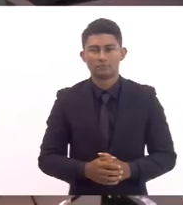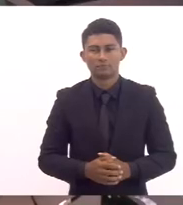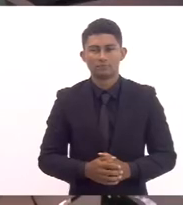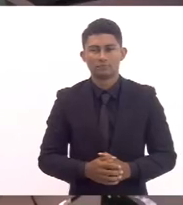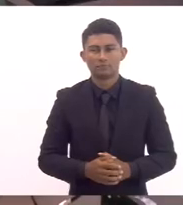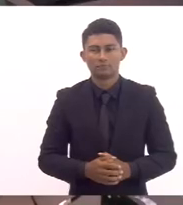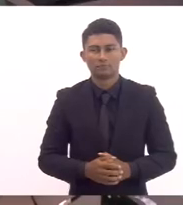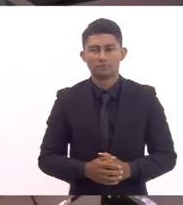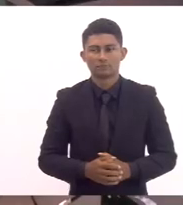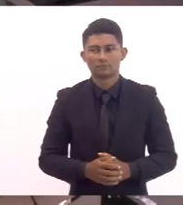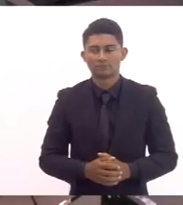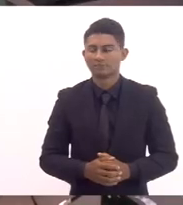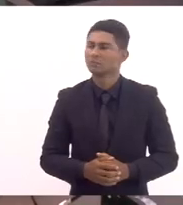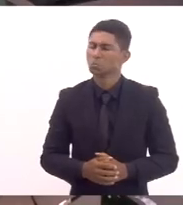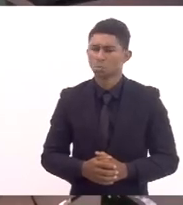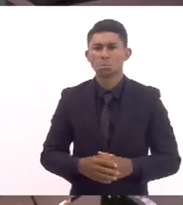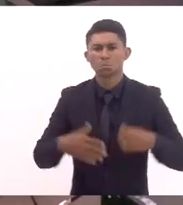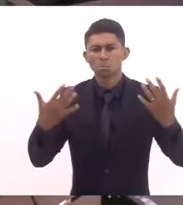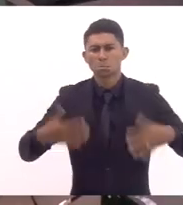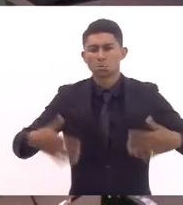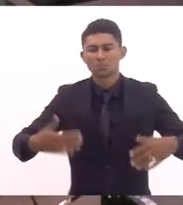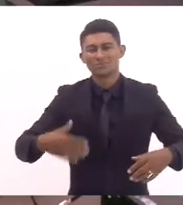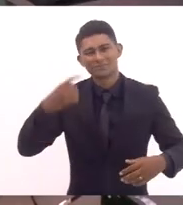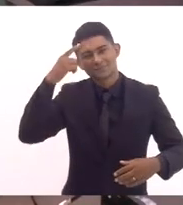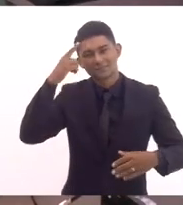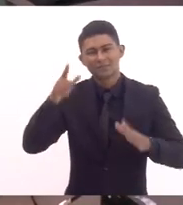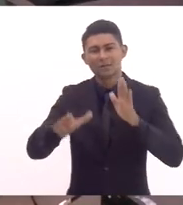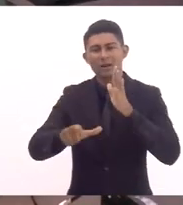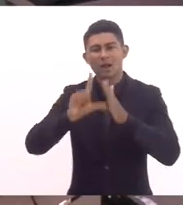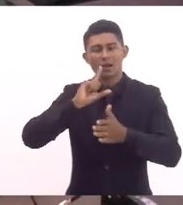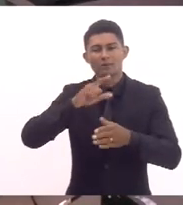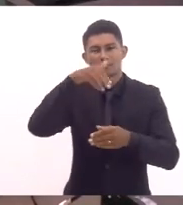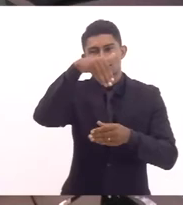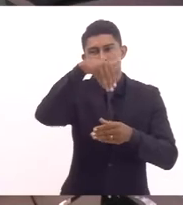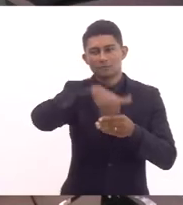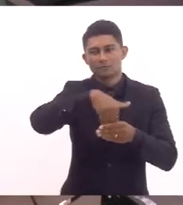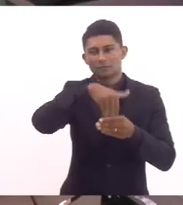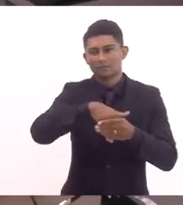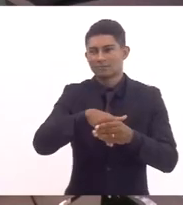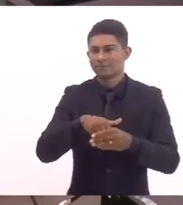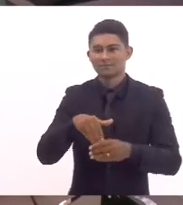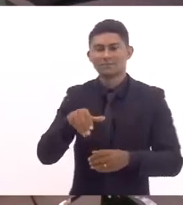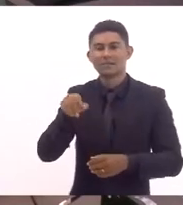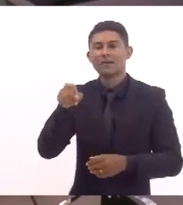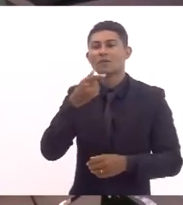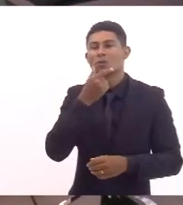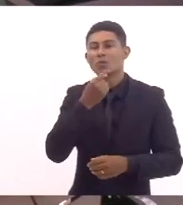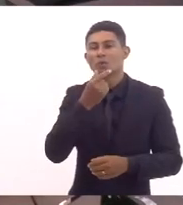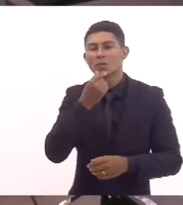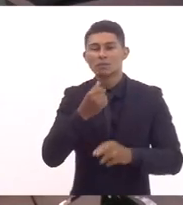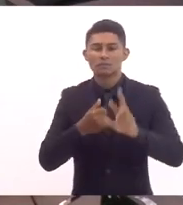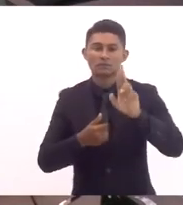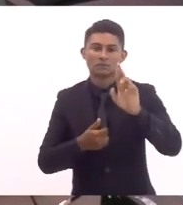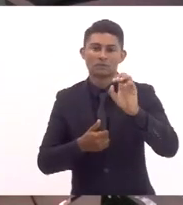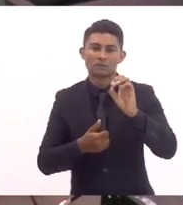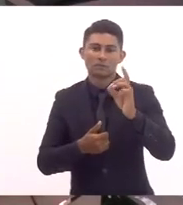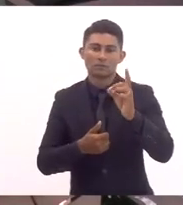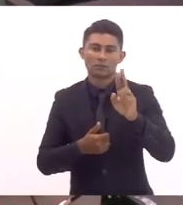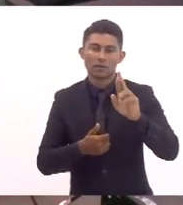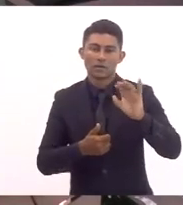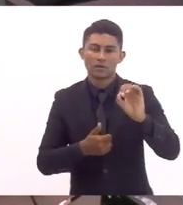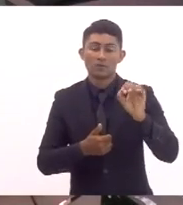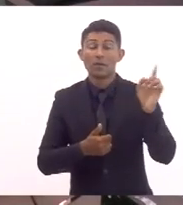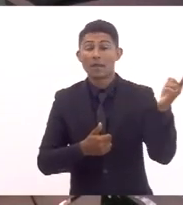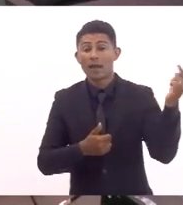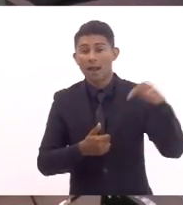e você sabe que coincidência quando a gente tava voltando e se ele tava aqui o Rodrigo Pacheco defensor público-geral